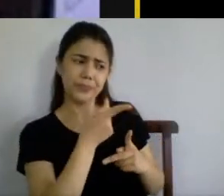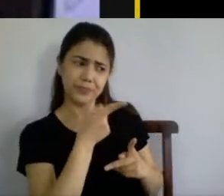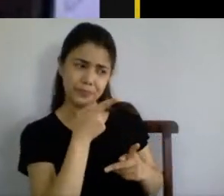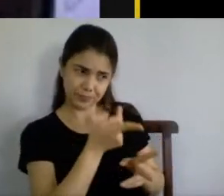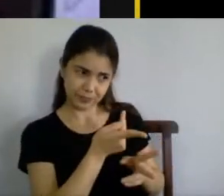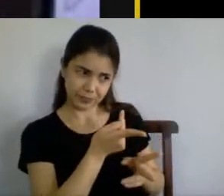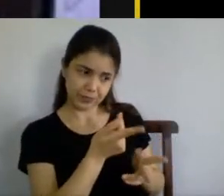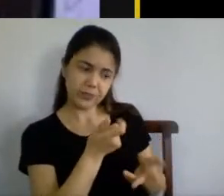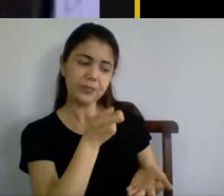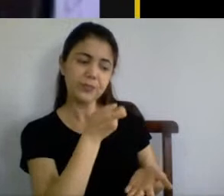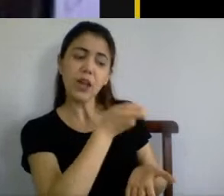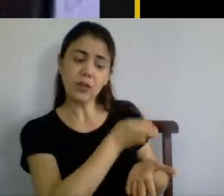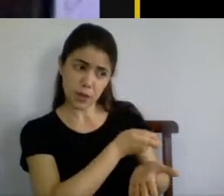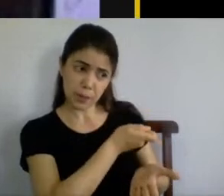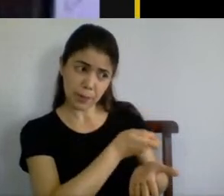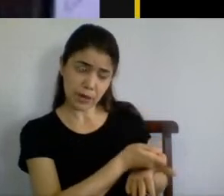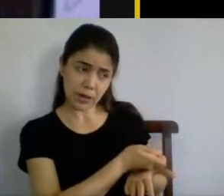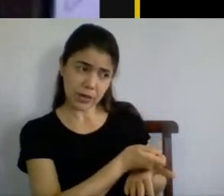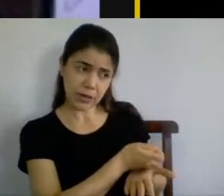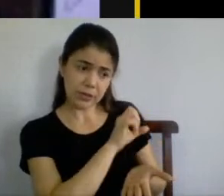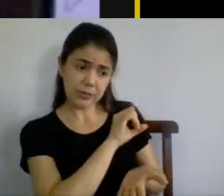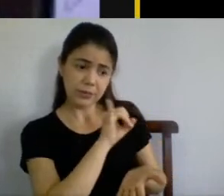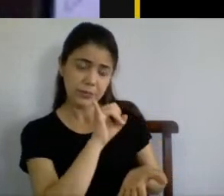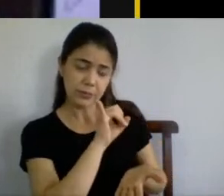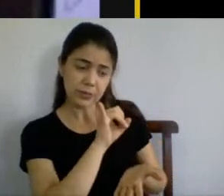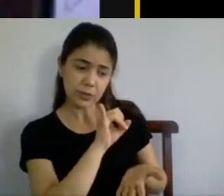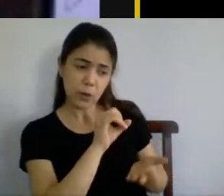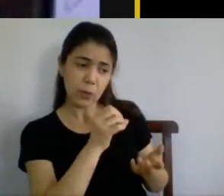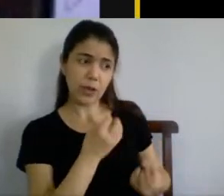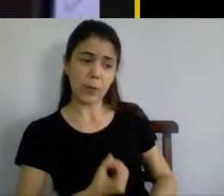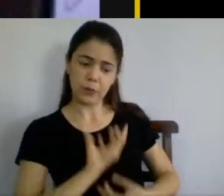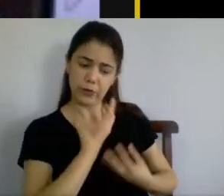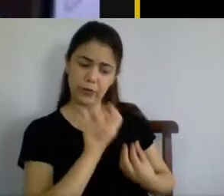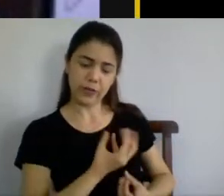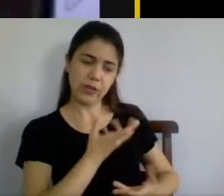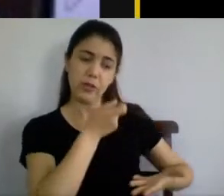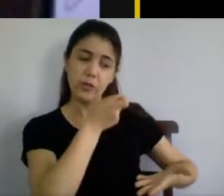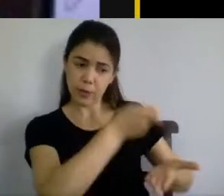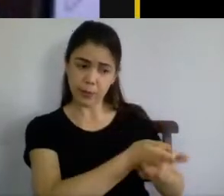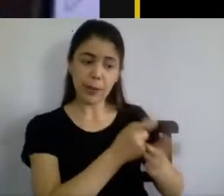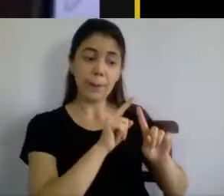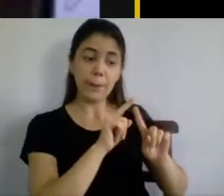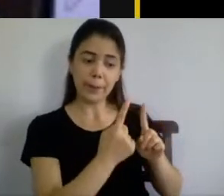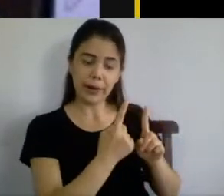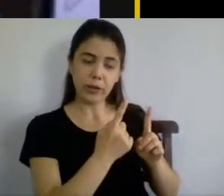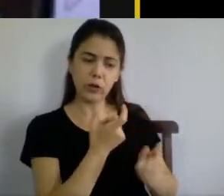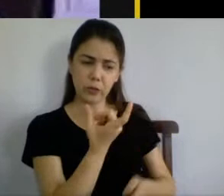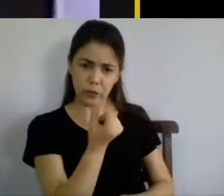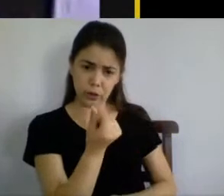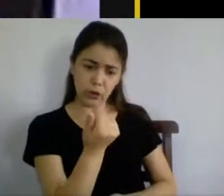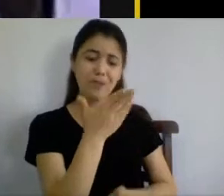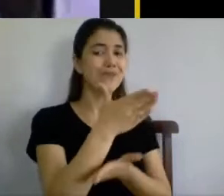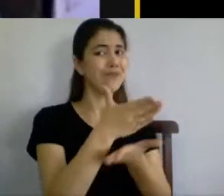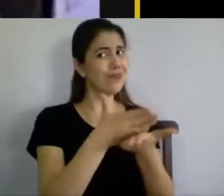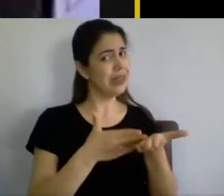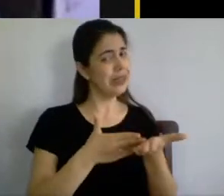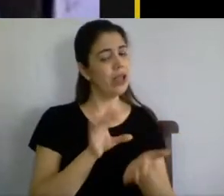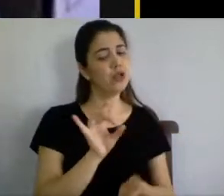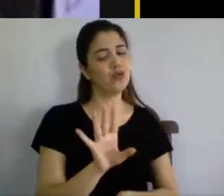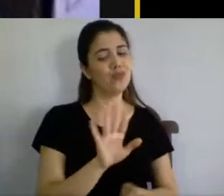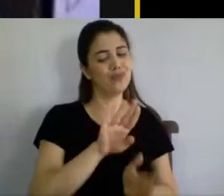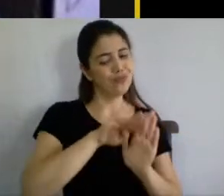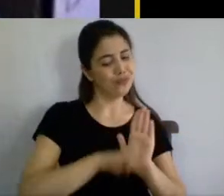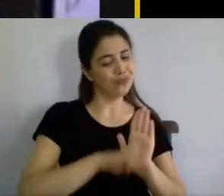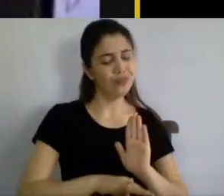pelos versos apenas a metade do preço combinado e que o autor, Simônides, podia